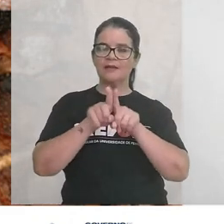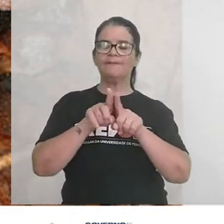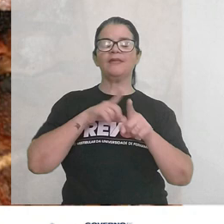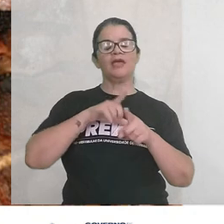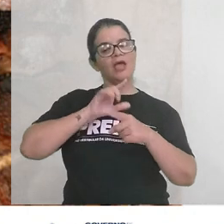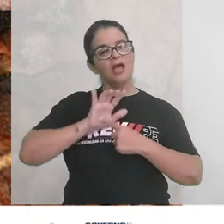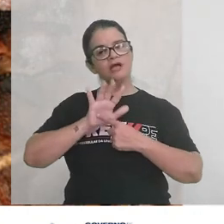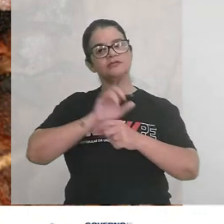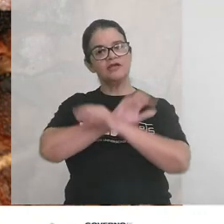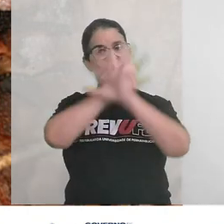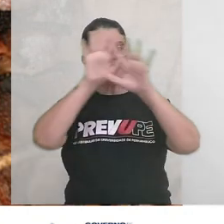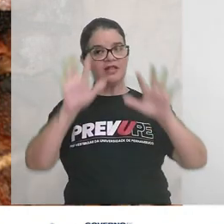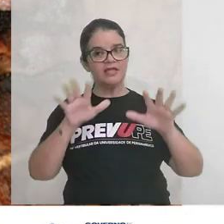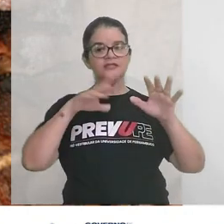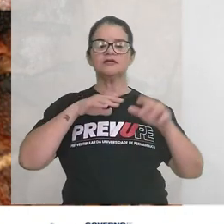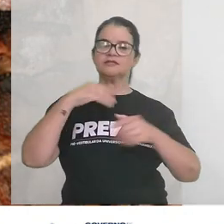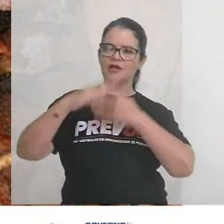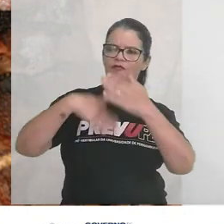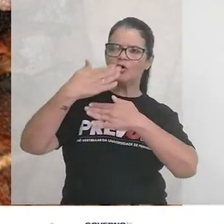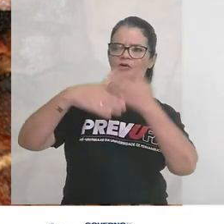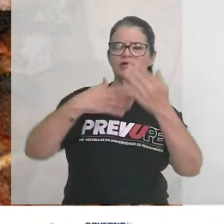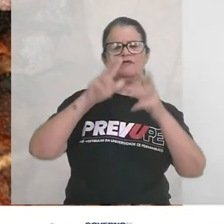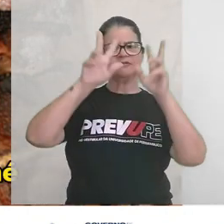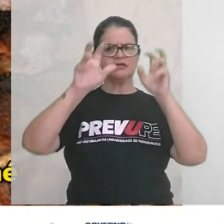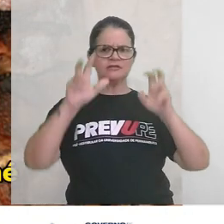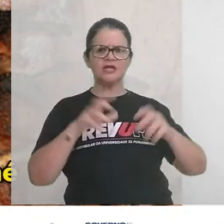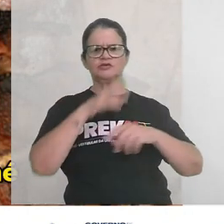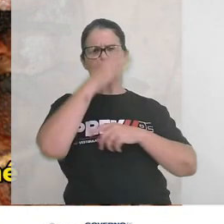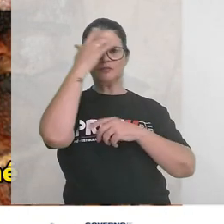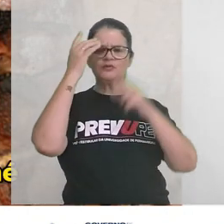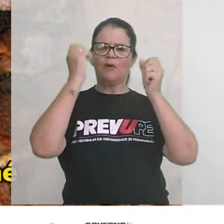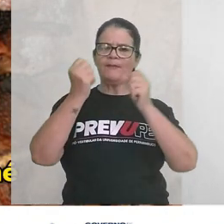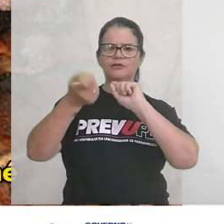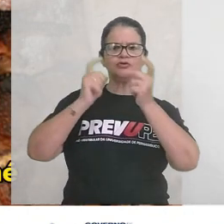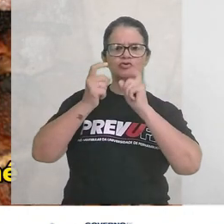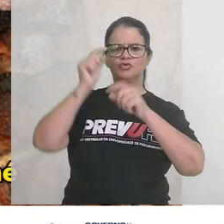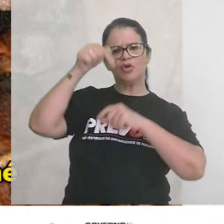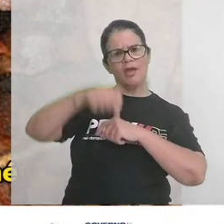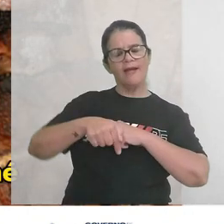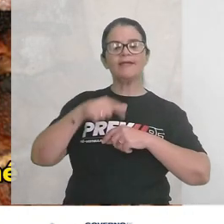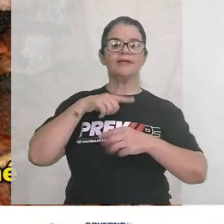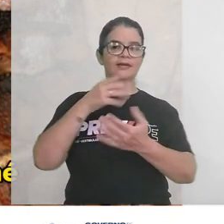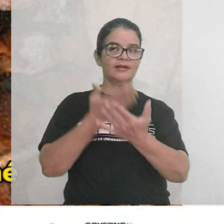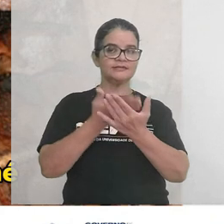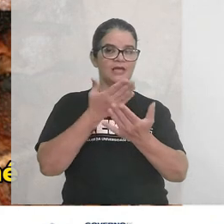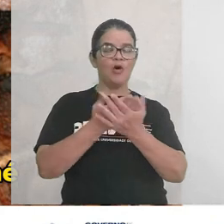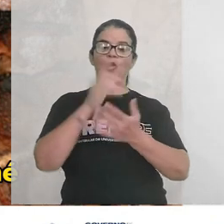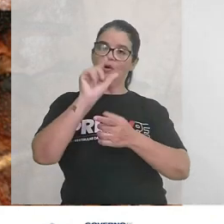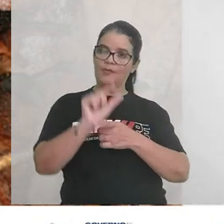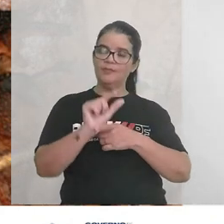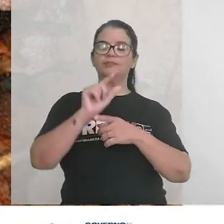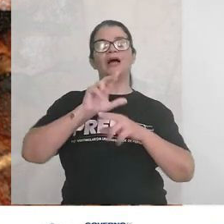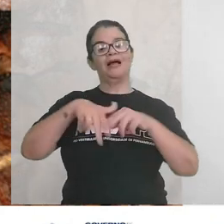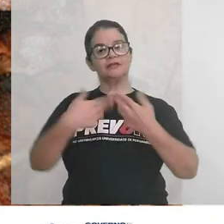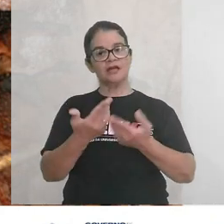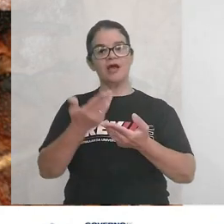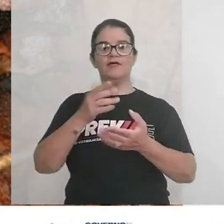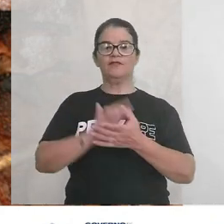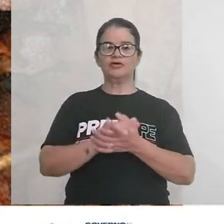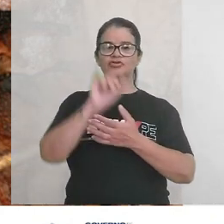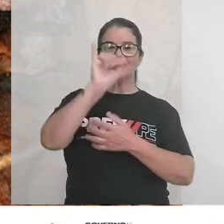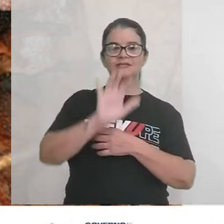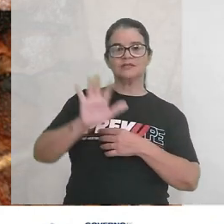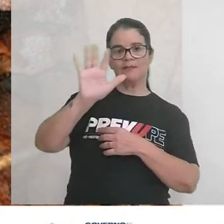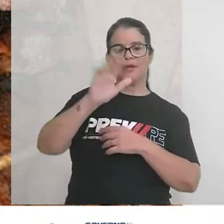evidências evolutivas esses assuntos pessoal a gente pode discutir um pouco aqui nessa aula né através dessa